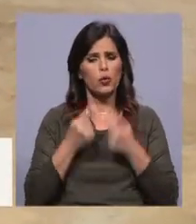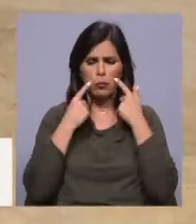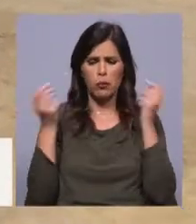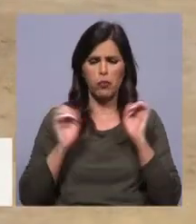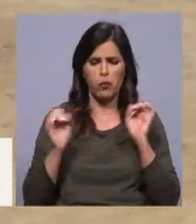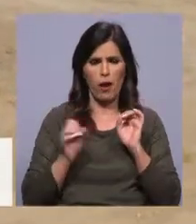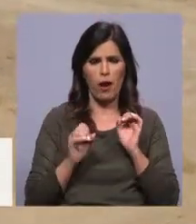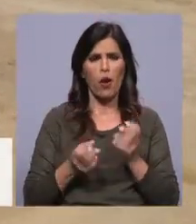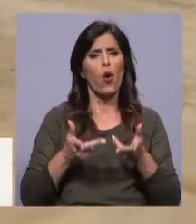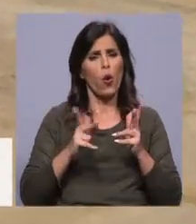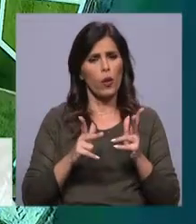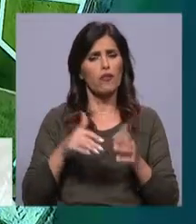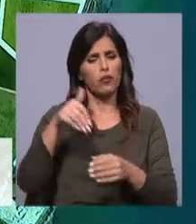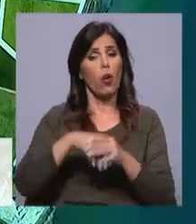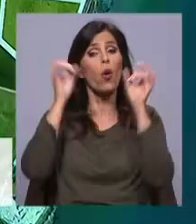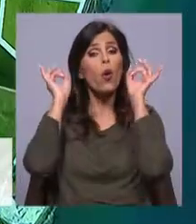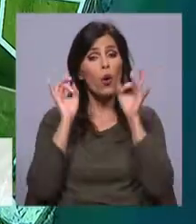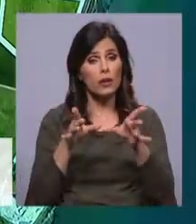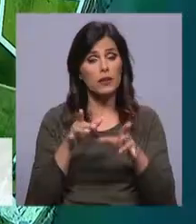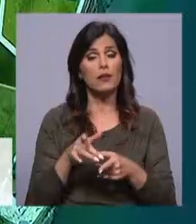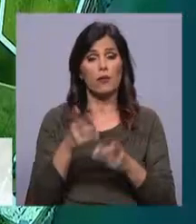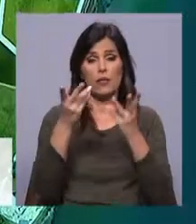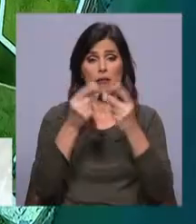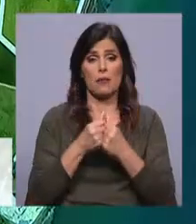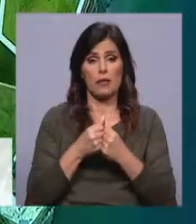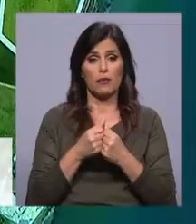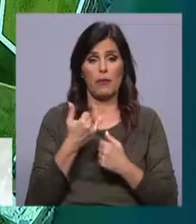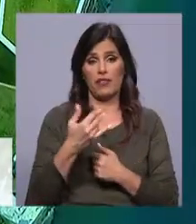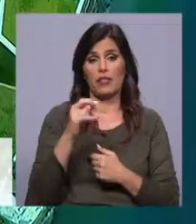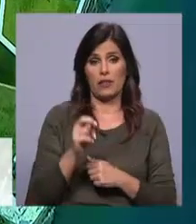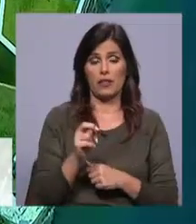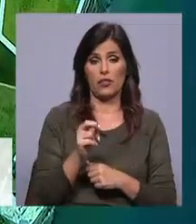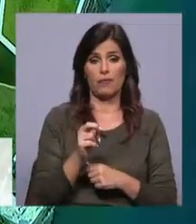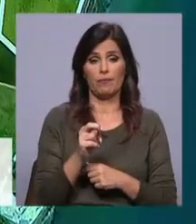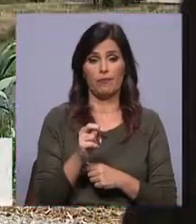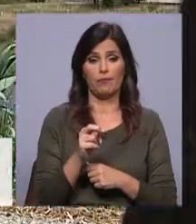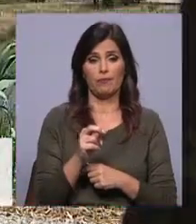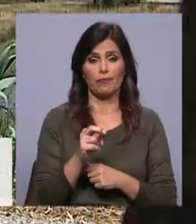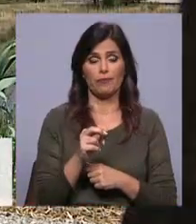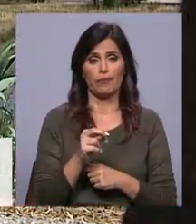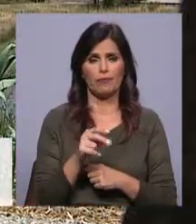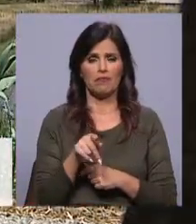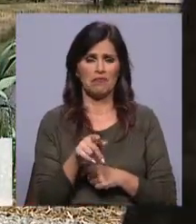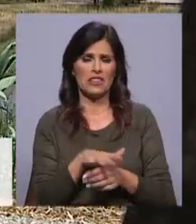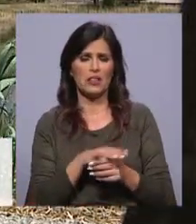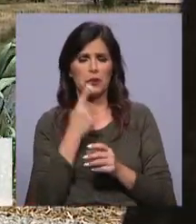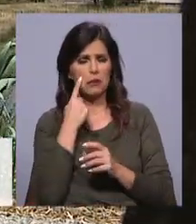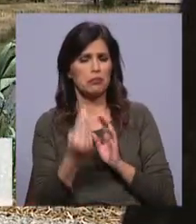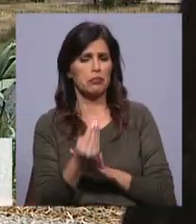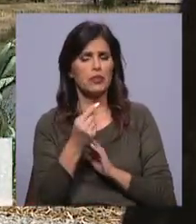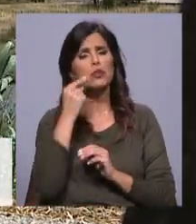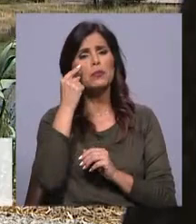o qual o livro votou para votou contra essa exceção no no orçamento para 23 Ah e mesmo essa reação que